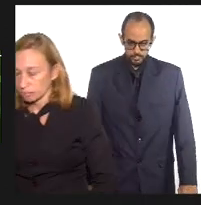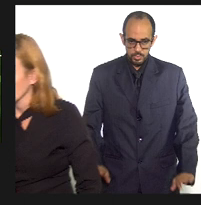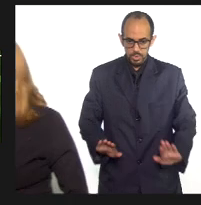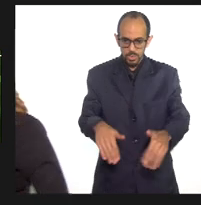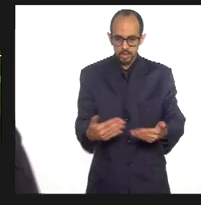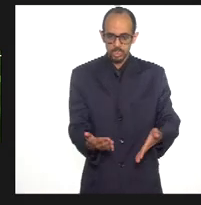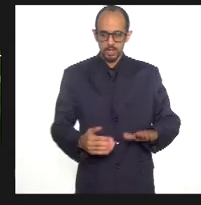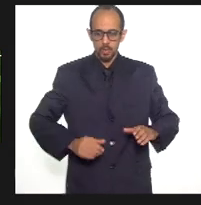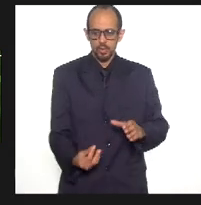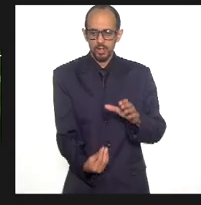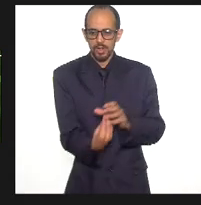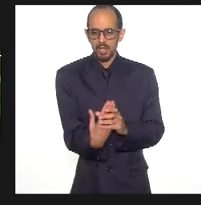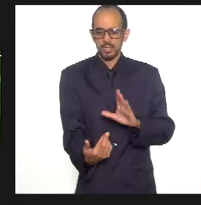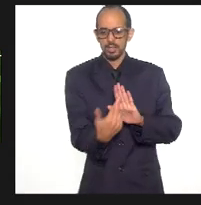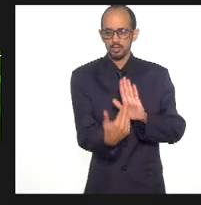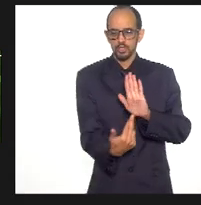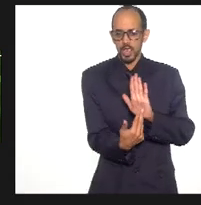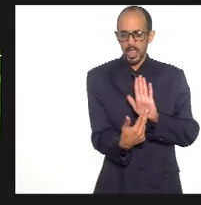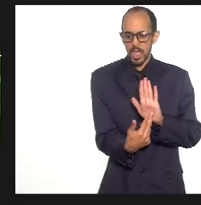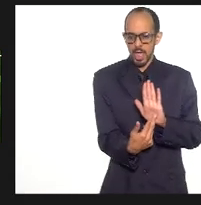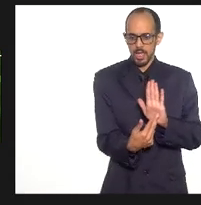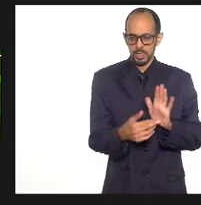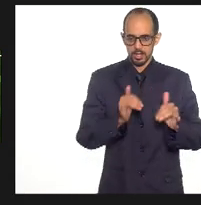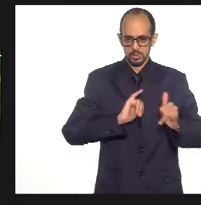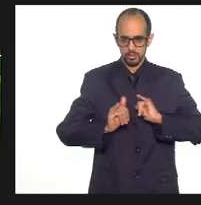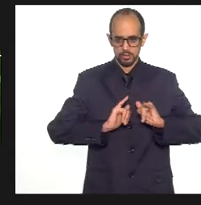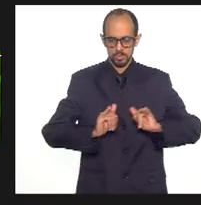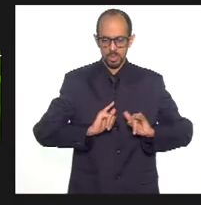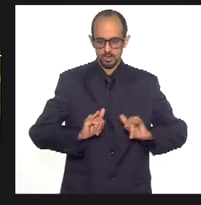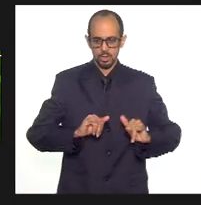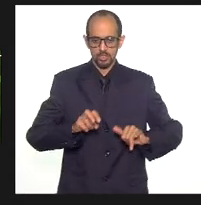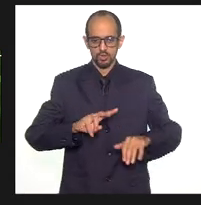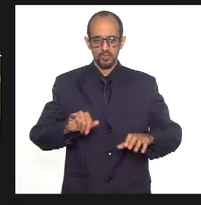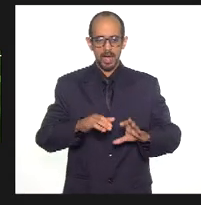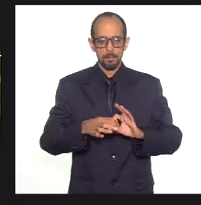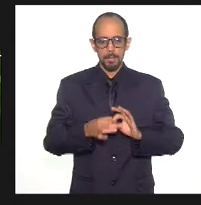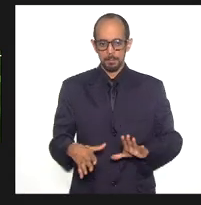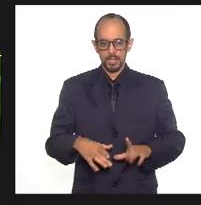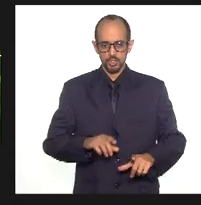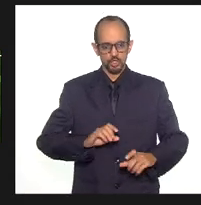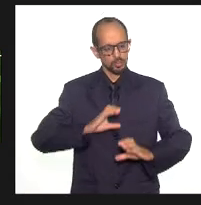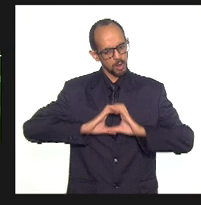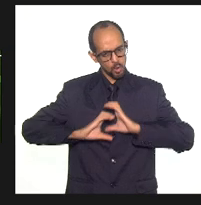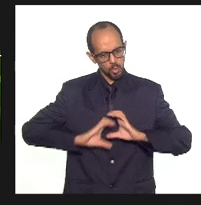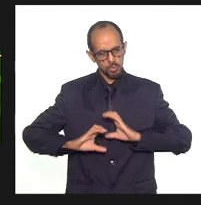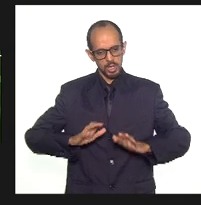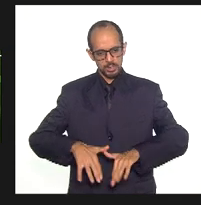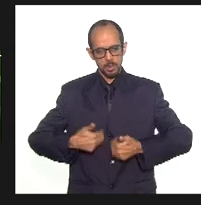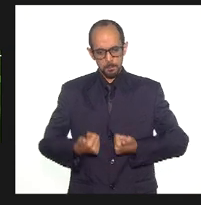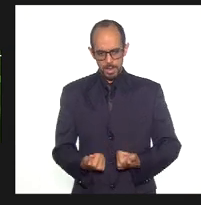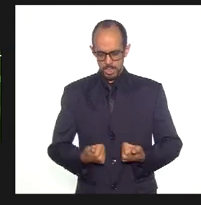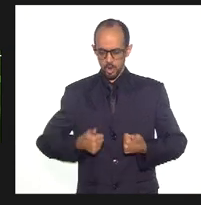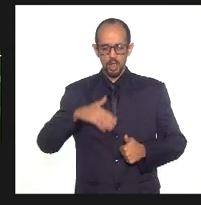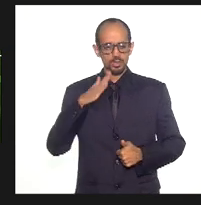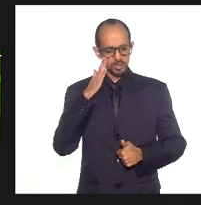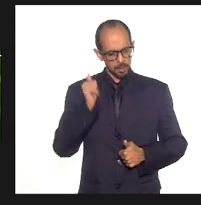Sistematização na obtenção dos dados. A gente vai permitir melhorar a linguagem desse diálogo, comunicar melhor, saber